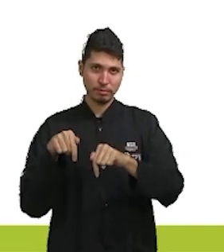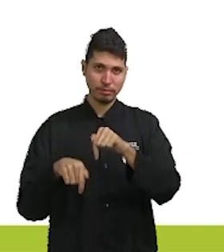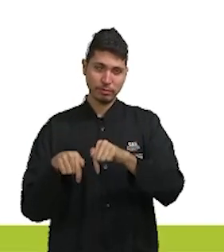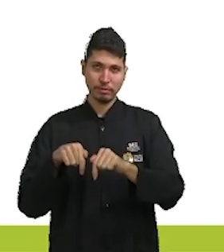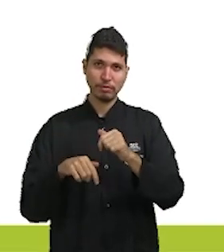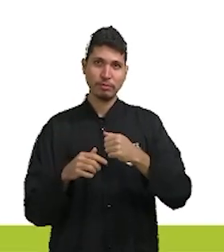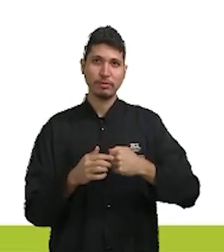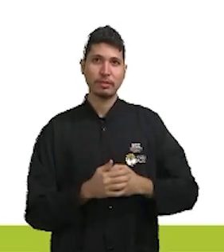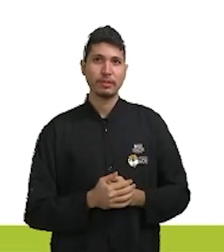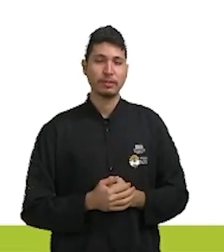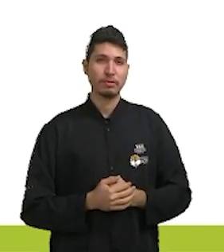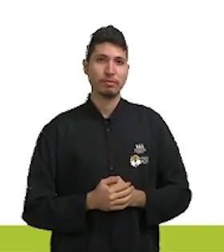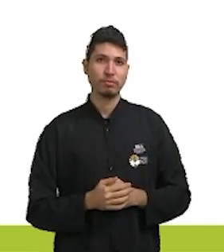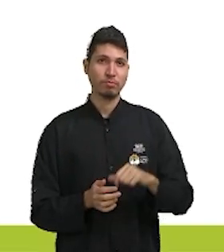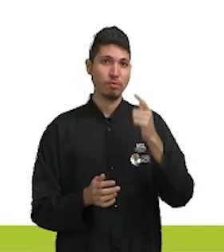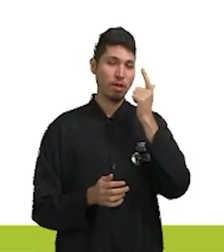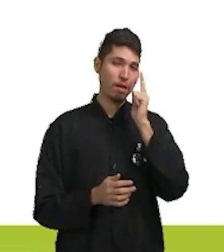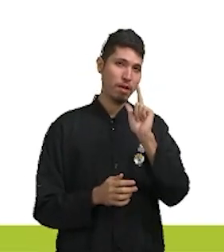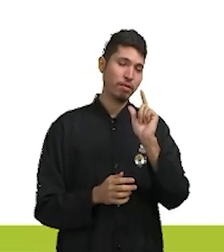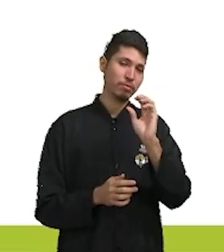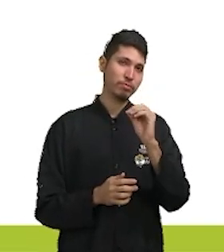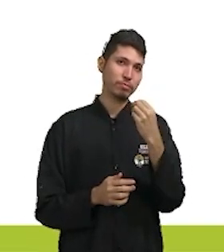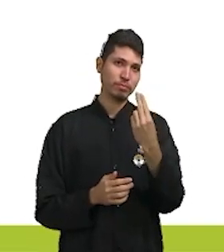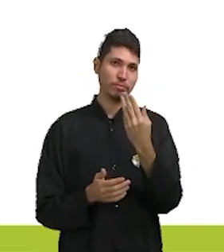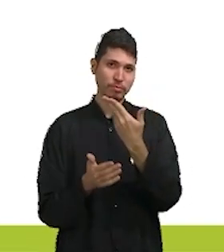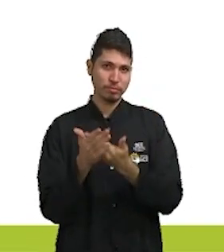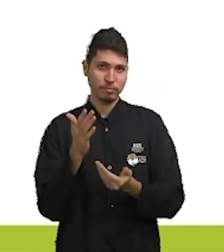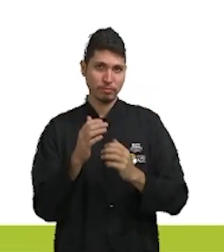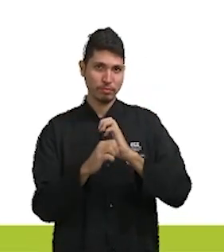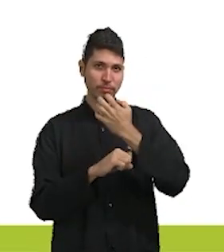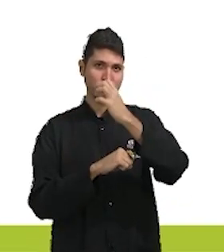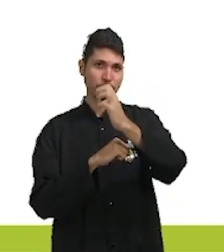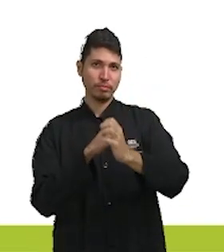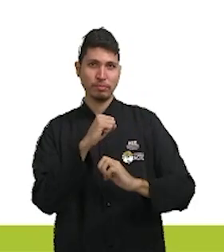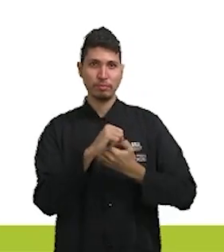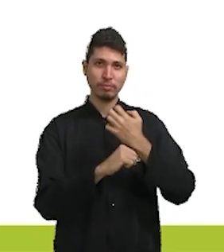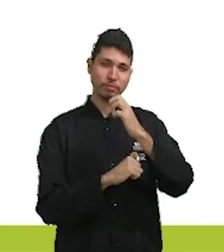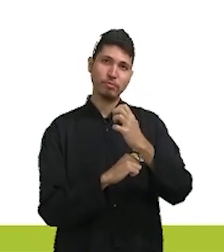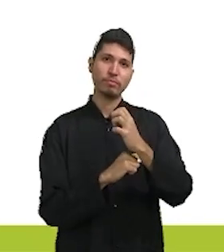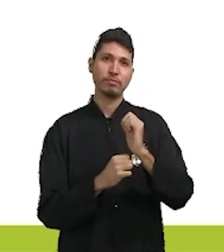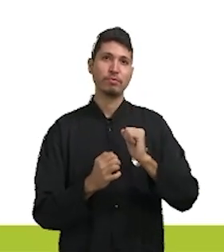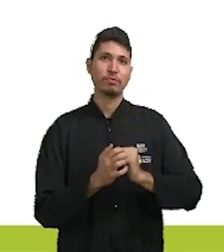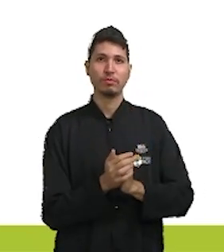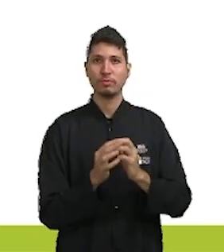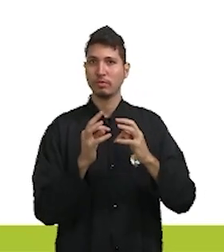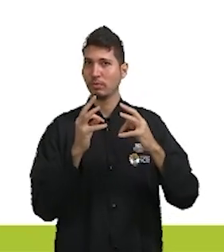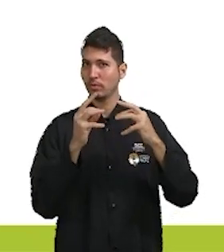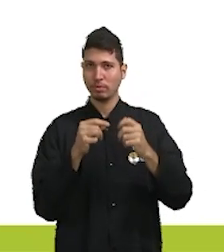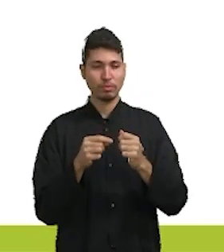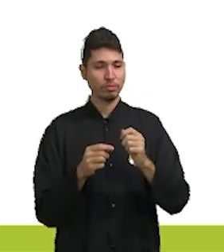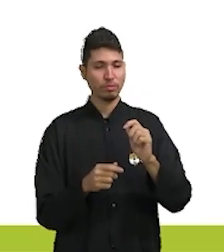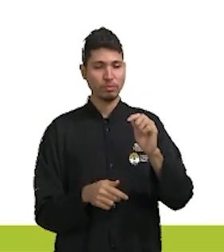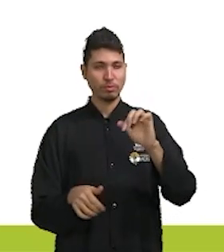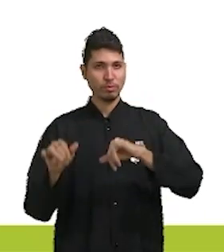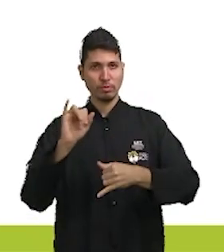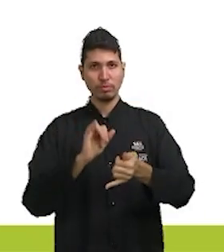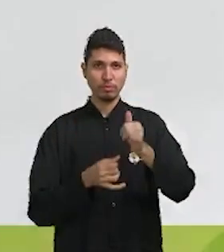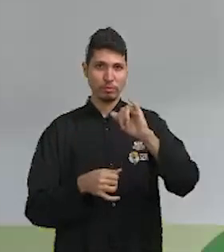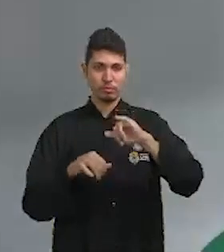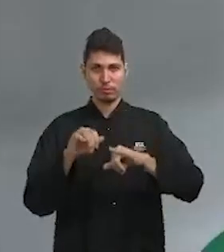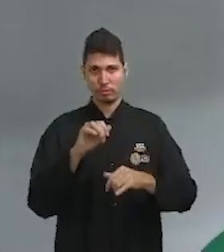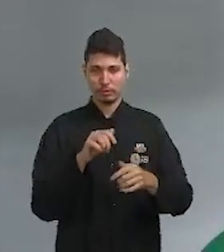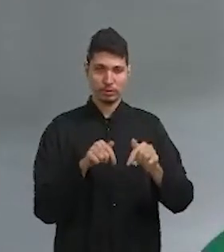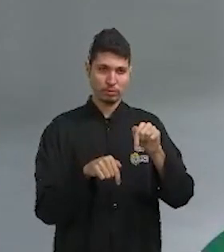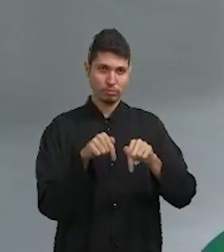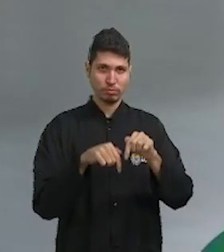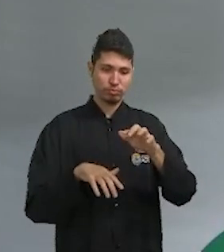química de ganhar ou perder elétrons. Então, todas as reações químicas, as reações